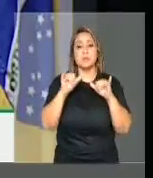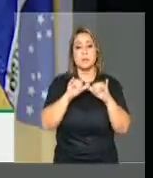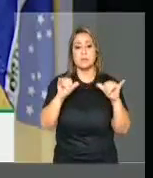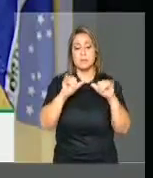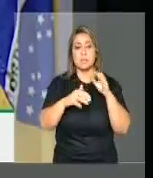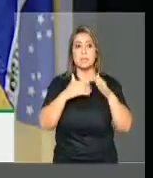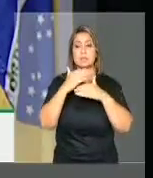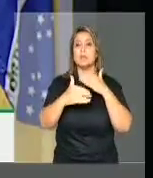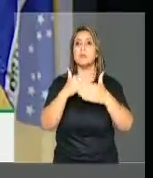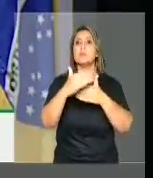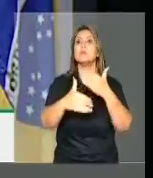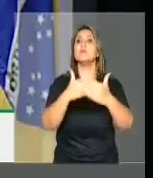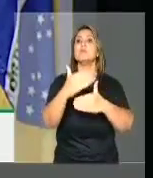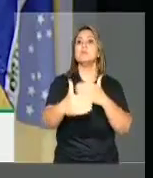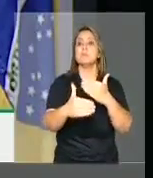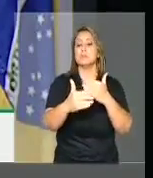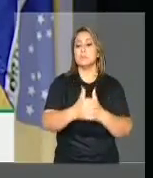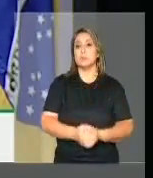sobre o processo de